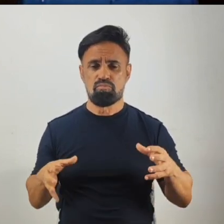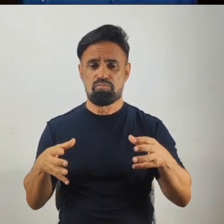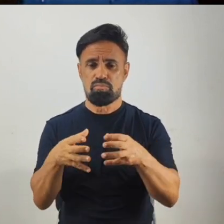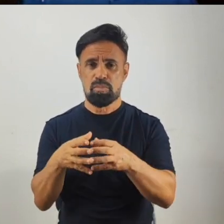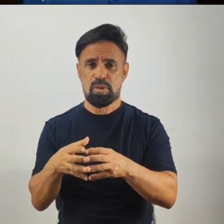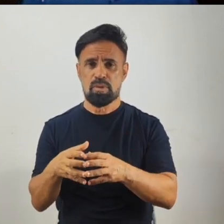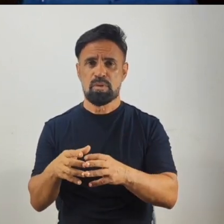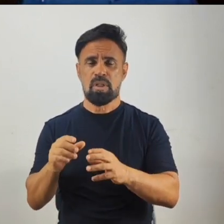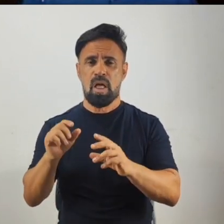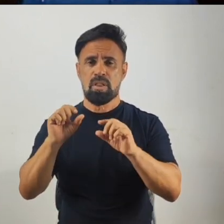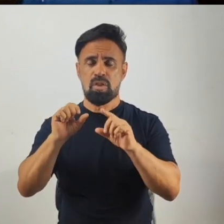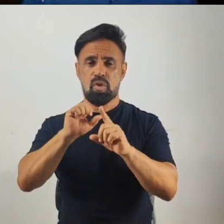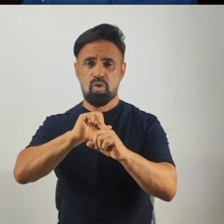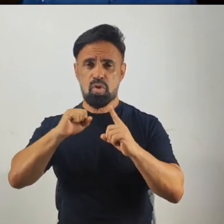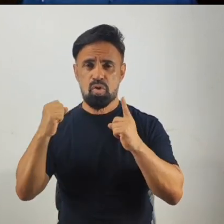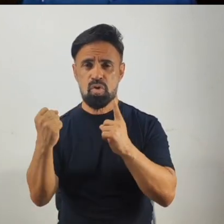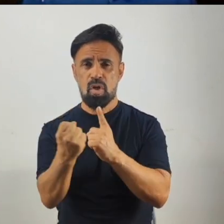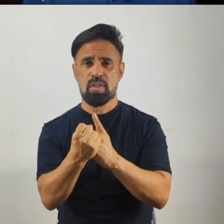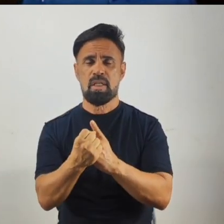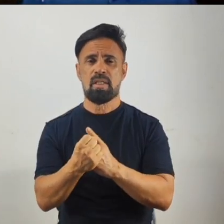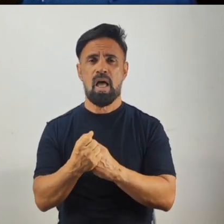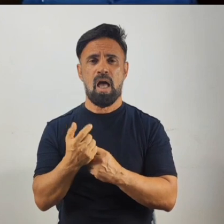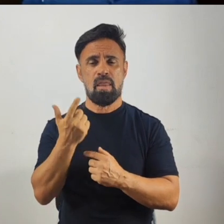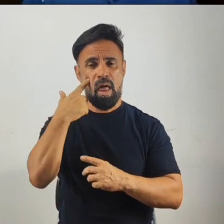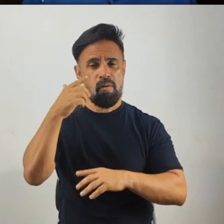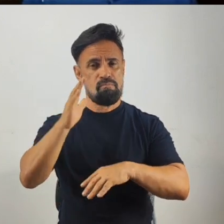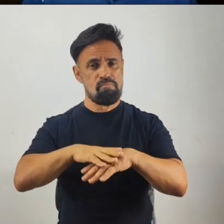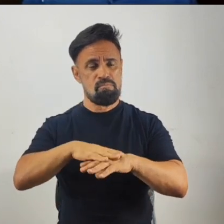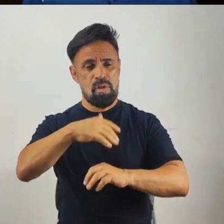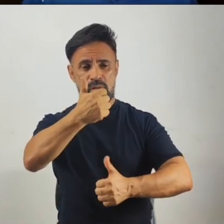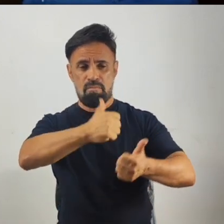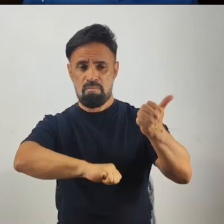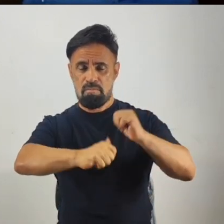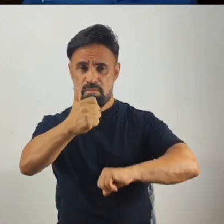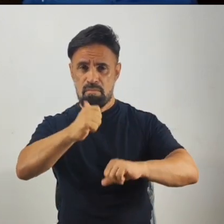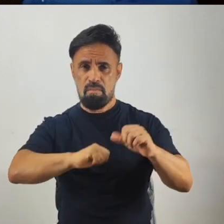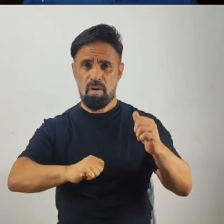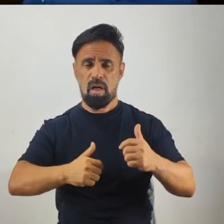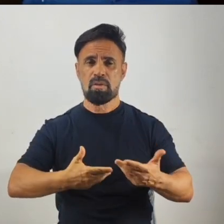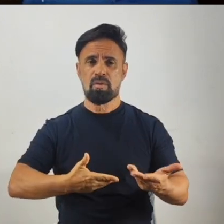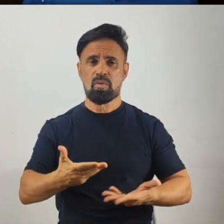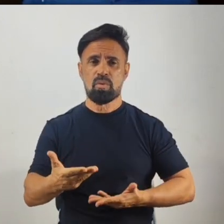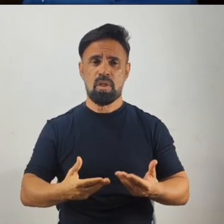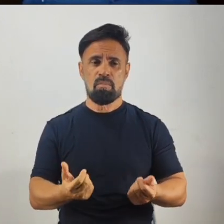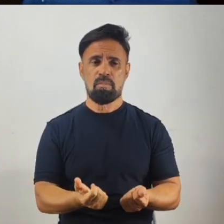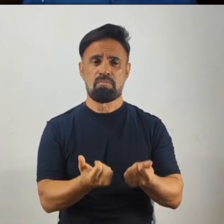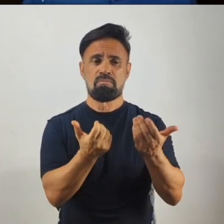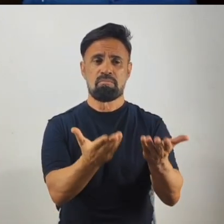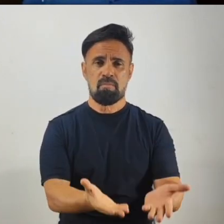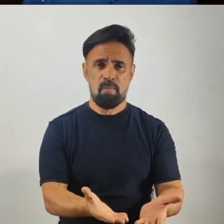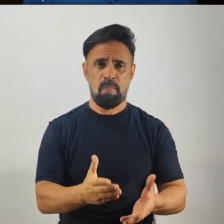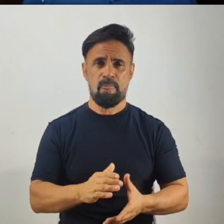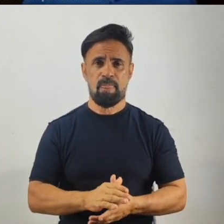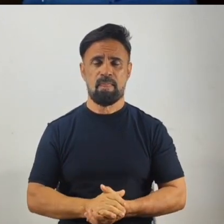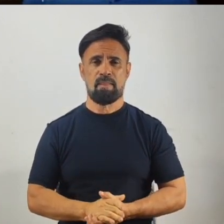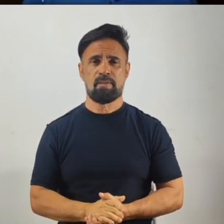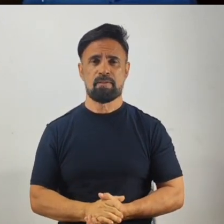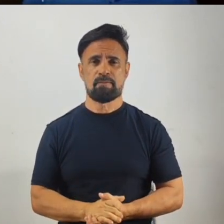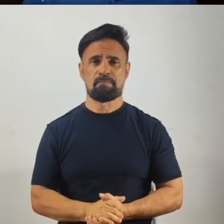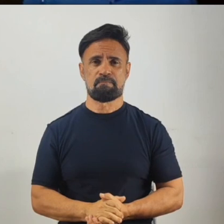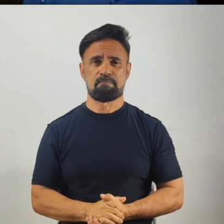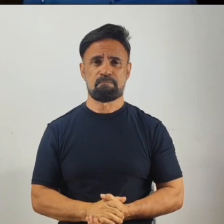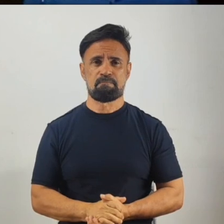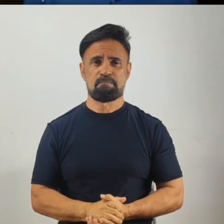da sociedade avalia de determinada forma a qualidade do serviço que lhe é prestado.